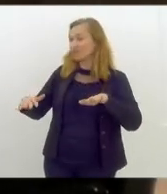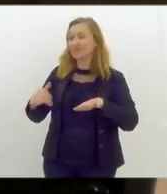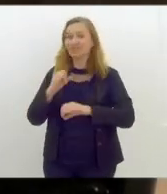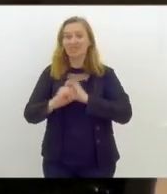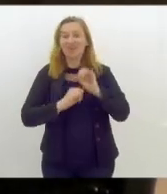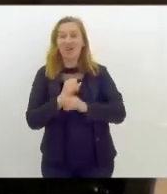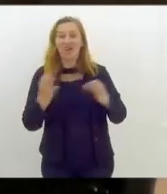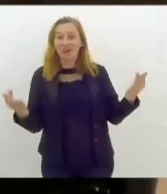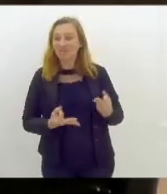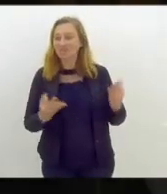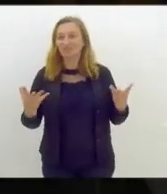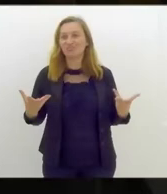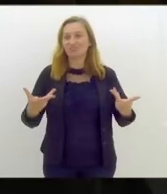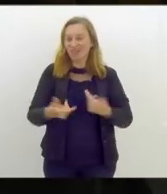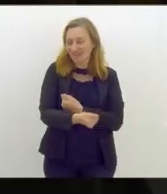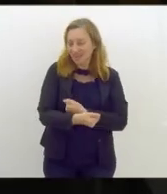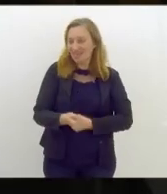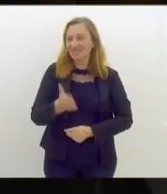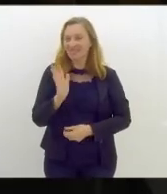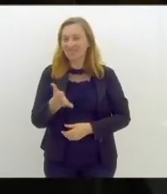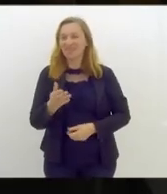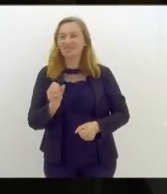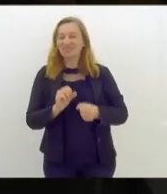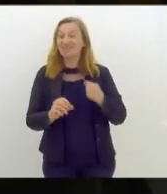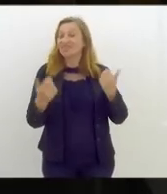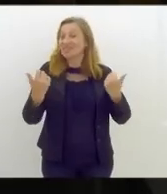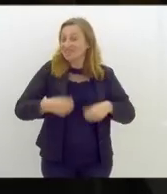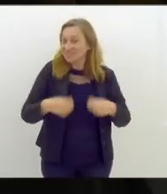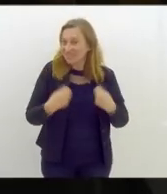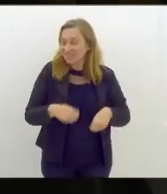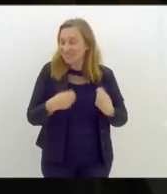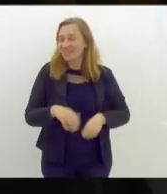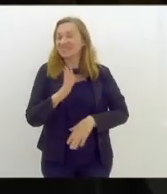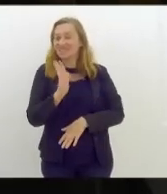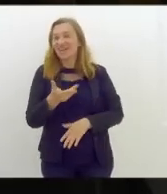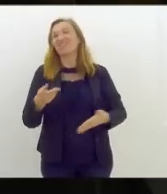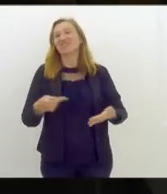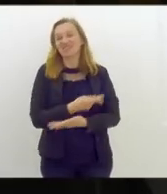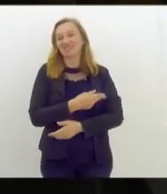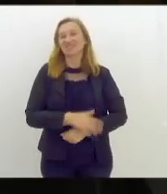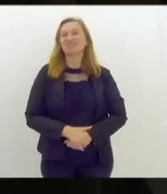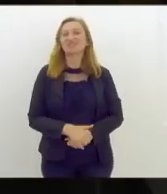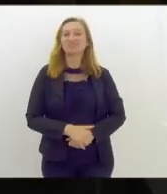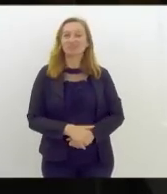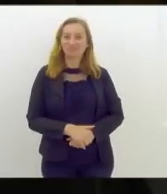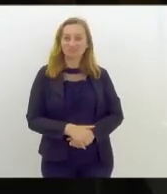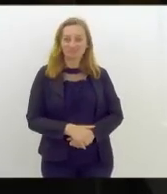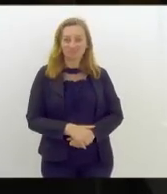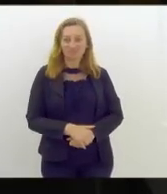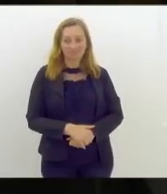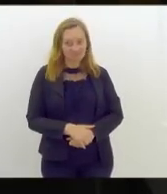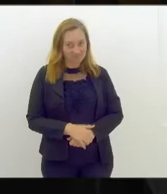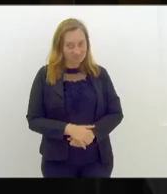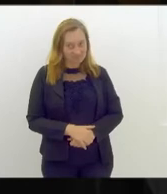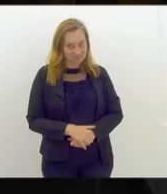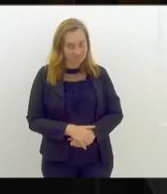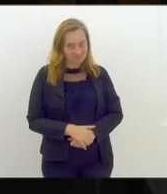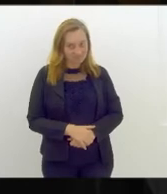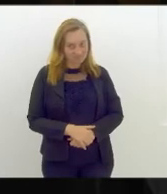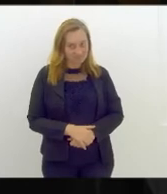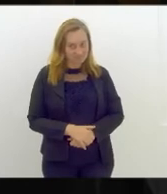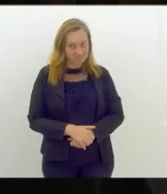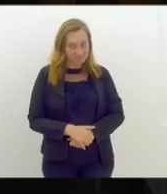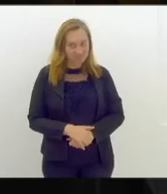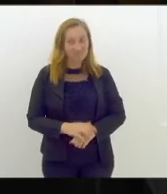ótimo, maravilha. Então, realizamos essa necessidade que já deveria ter acontecido. Né? Eu não vou, daqui,